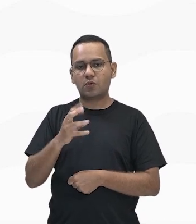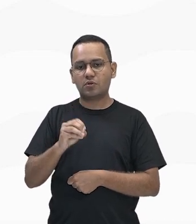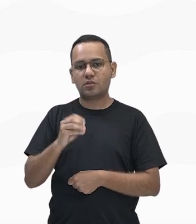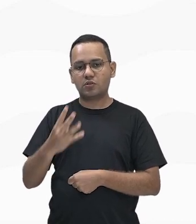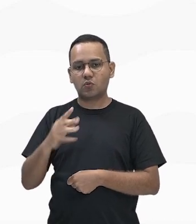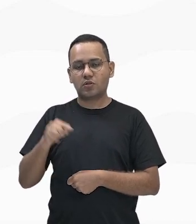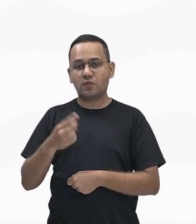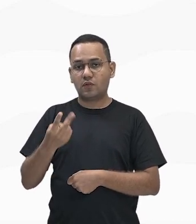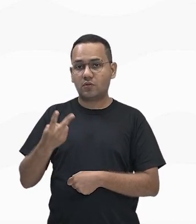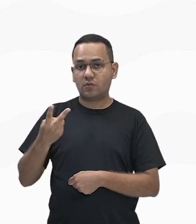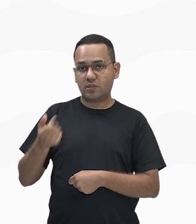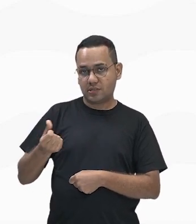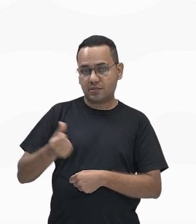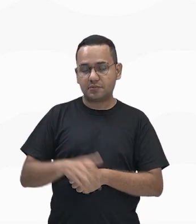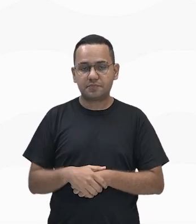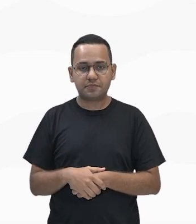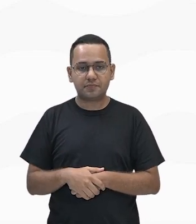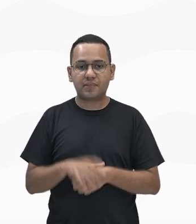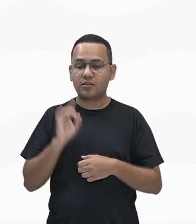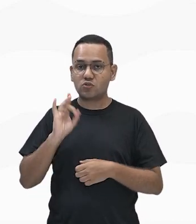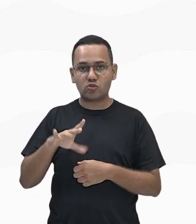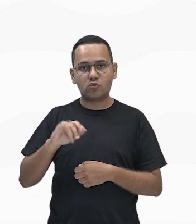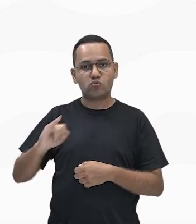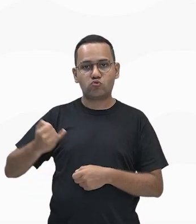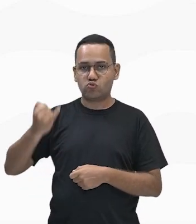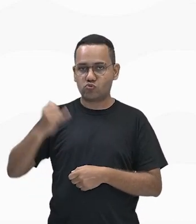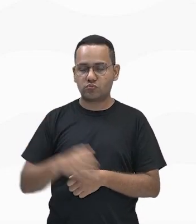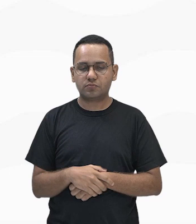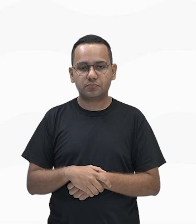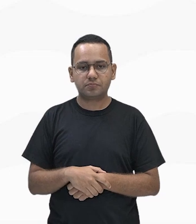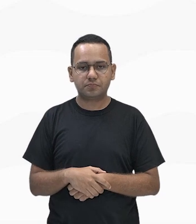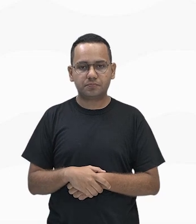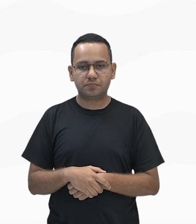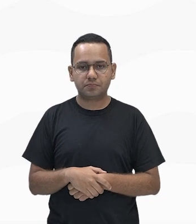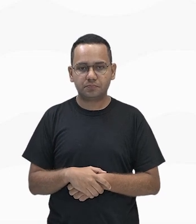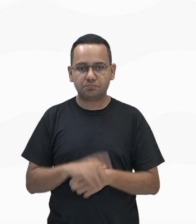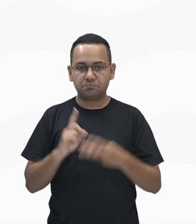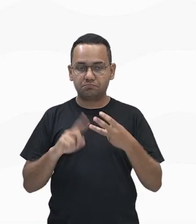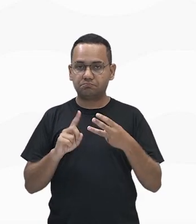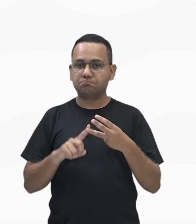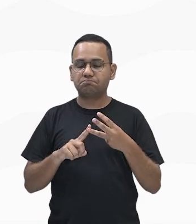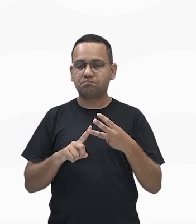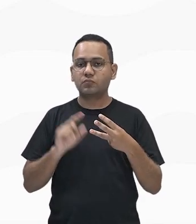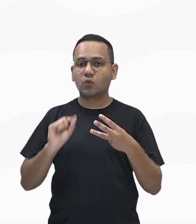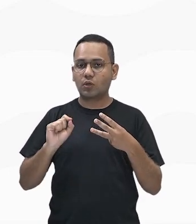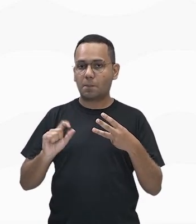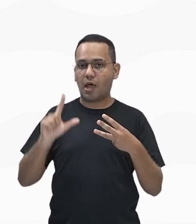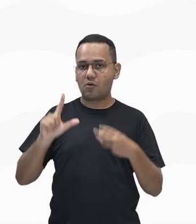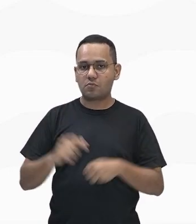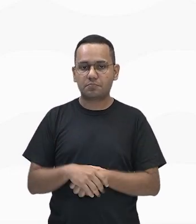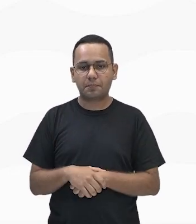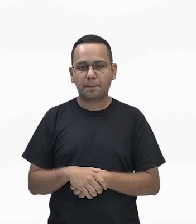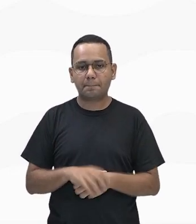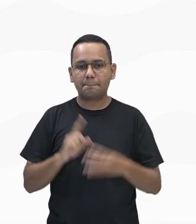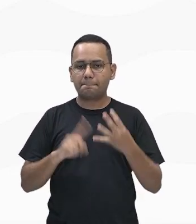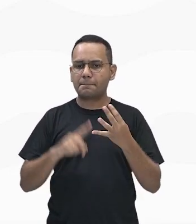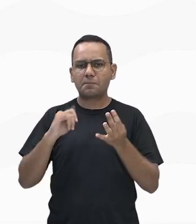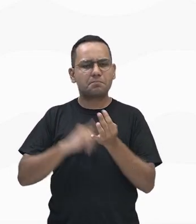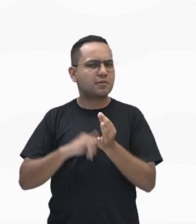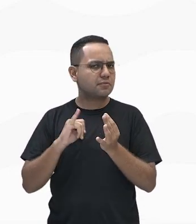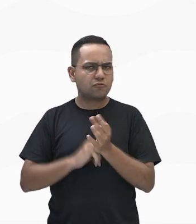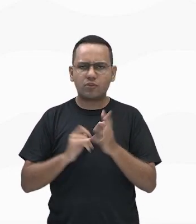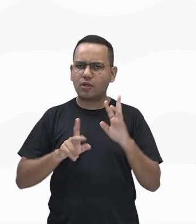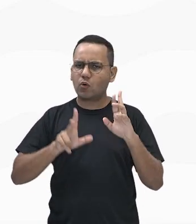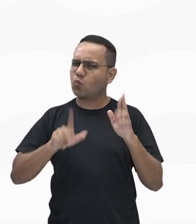Então, esse aí é o valor somente de juros. Observe que o valor de juros aumentou. O IPVA anual vai continuar o mesmo,